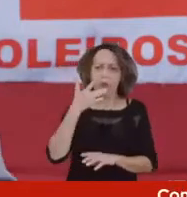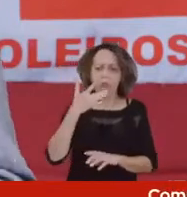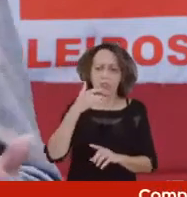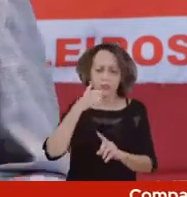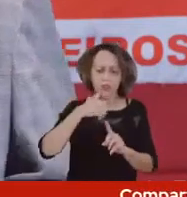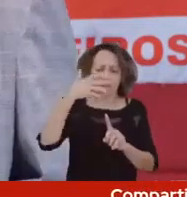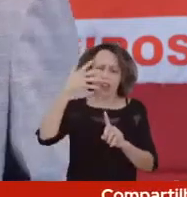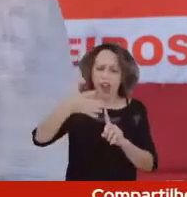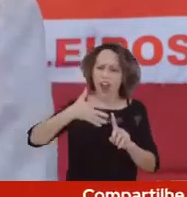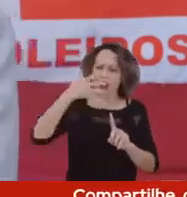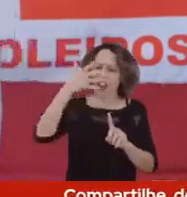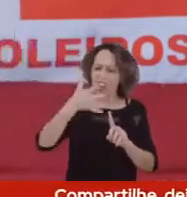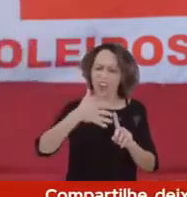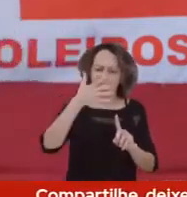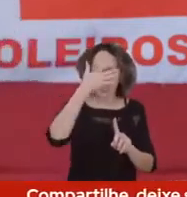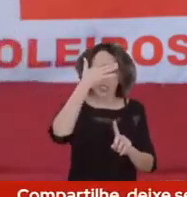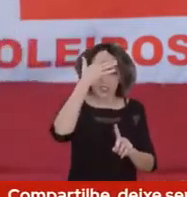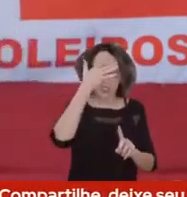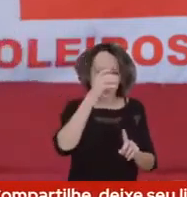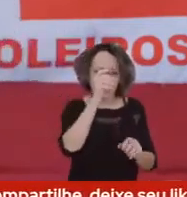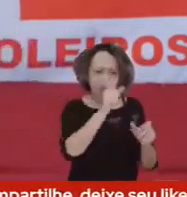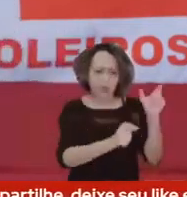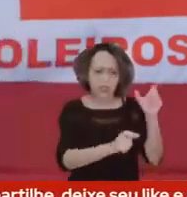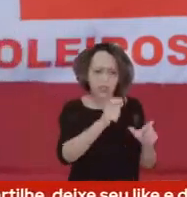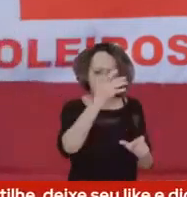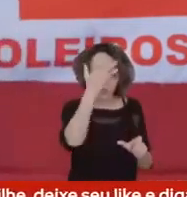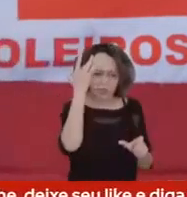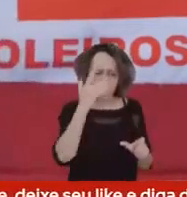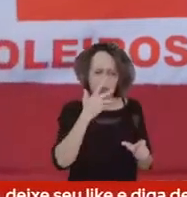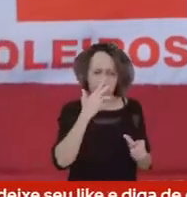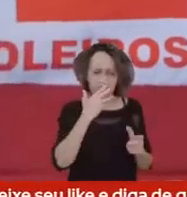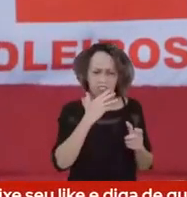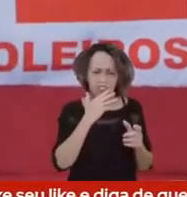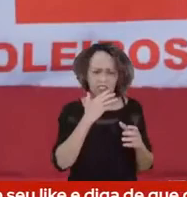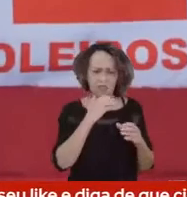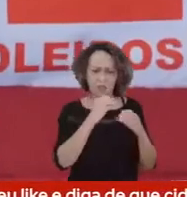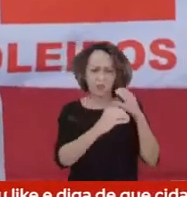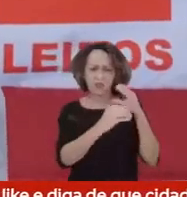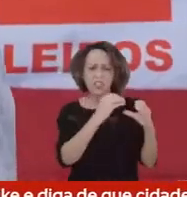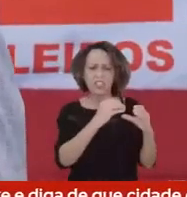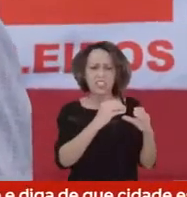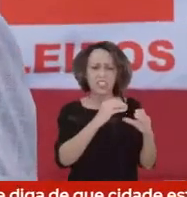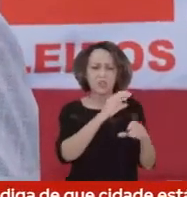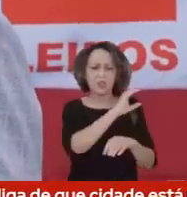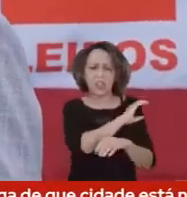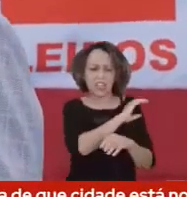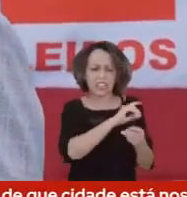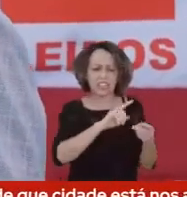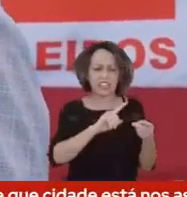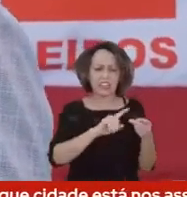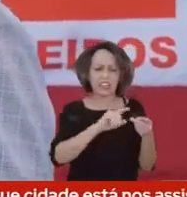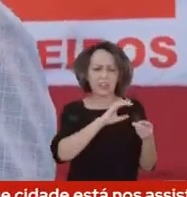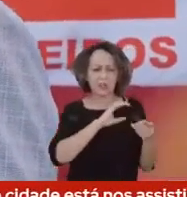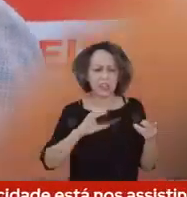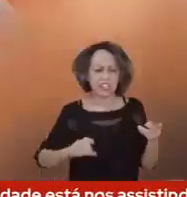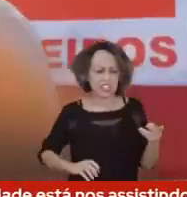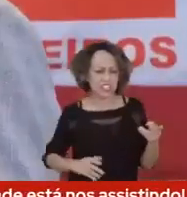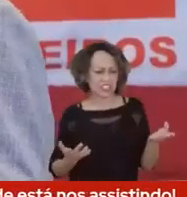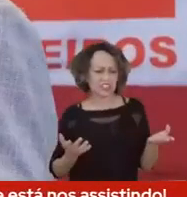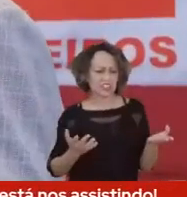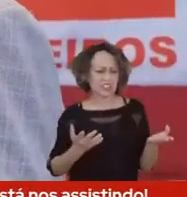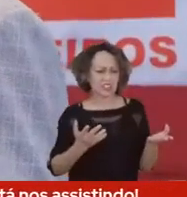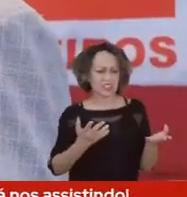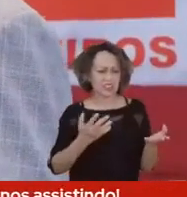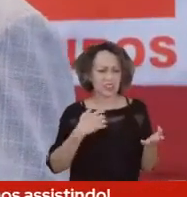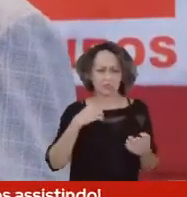Austrália, com a China. Ninguém estava preocupado com o que ela estava falando. Nós temos um problema nessa briga da Petrobras.